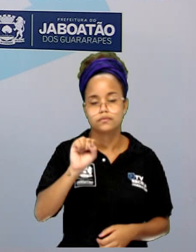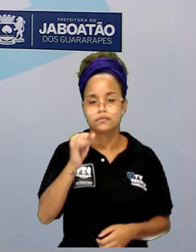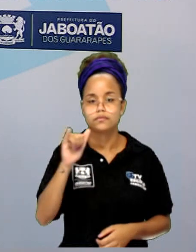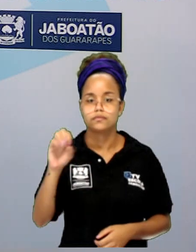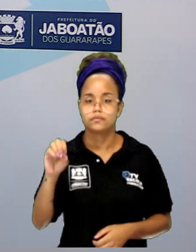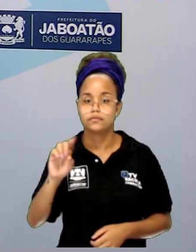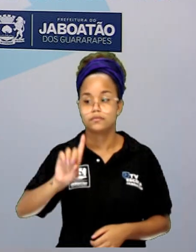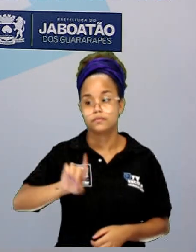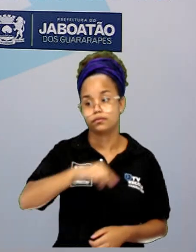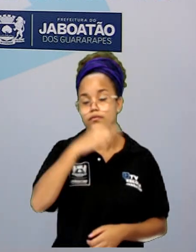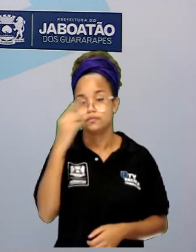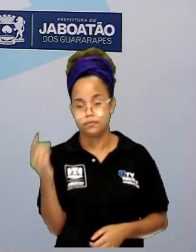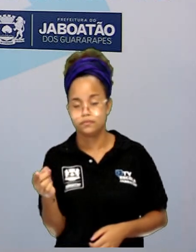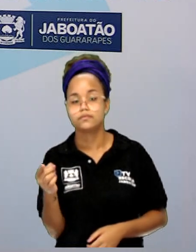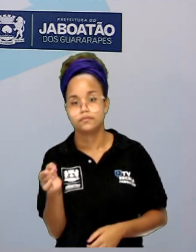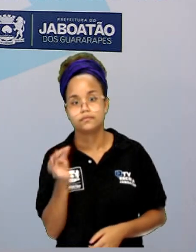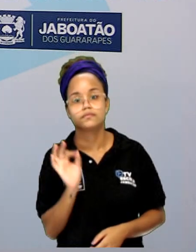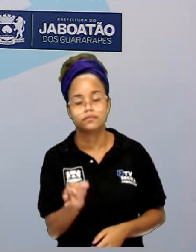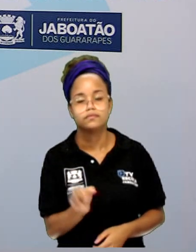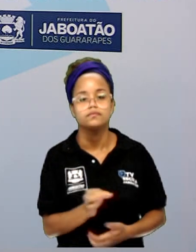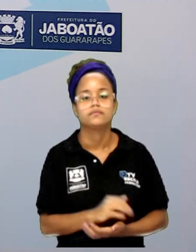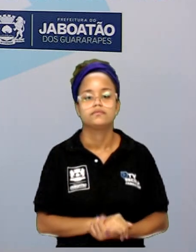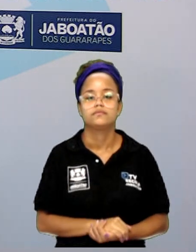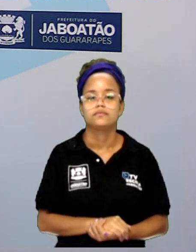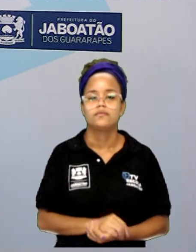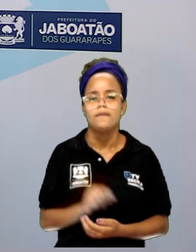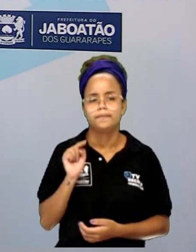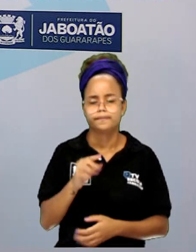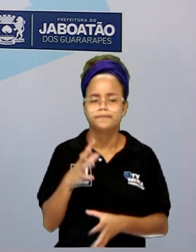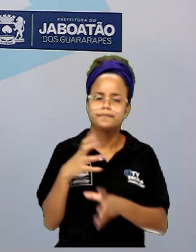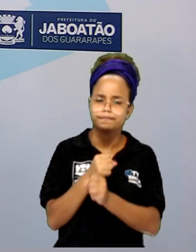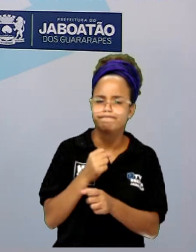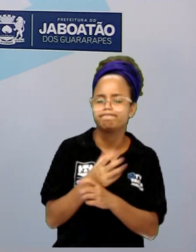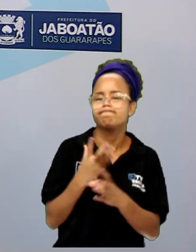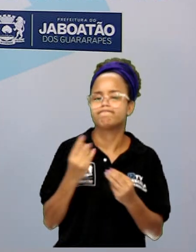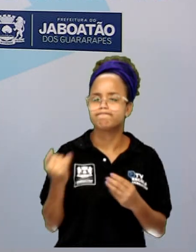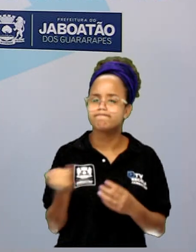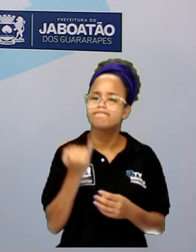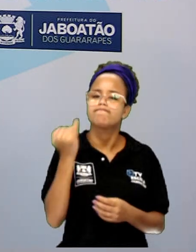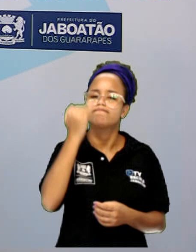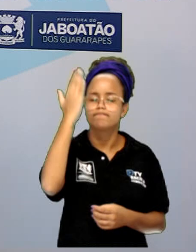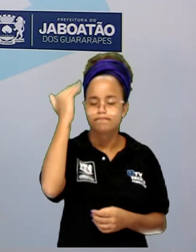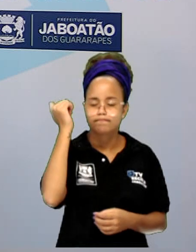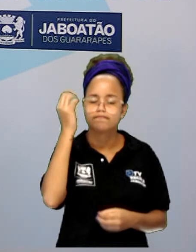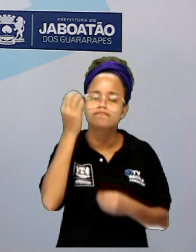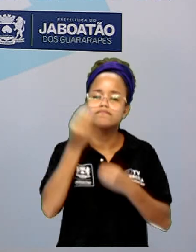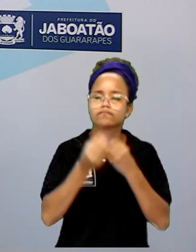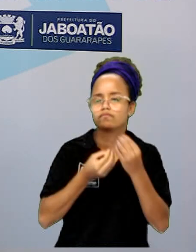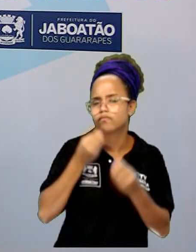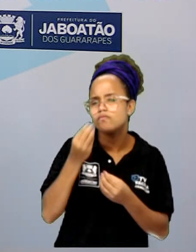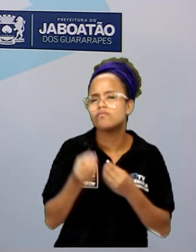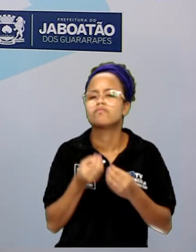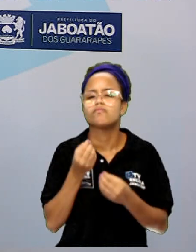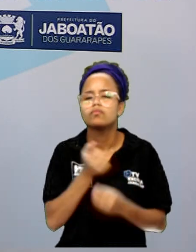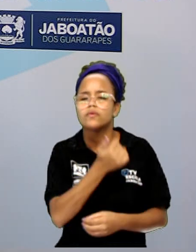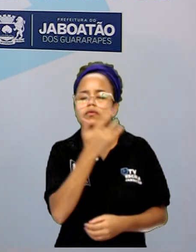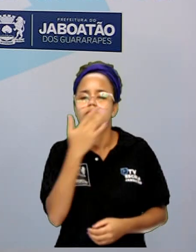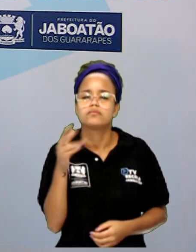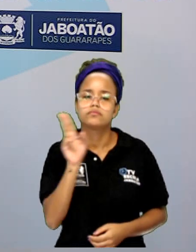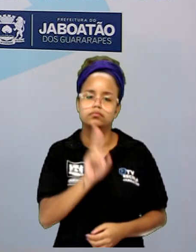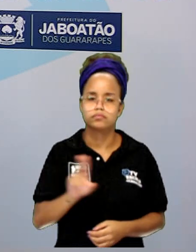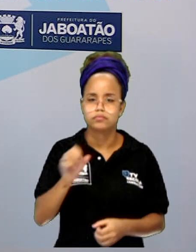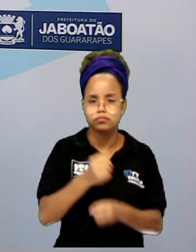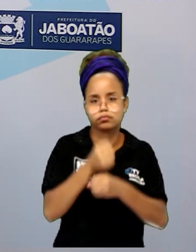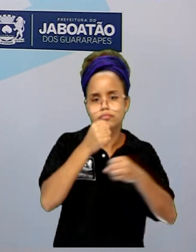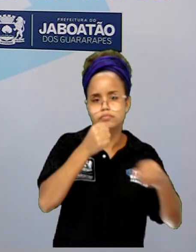lado, certo? Esses cálculos são importantes para a gente saber dosar realmente quanto você vai usar de reagentes para ter um